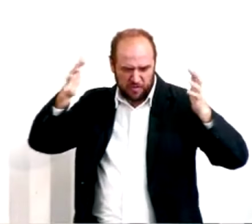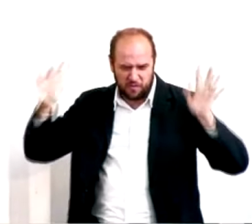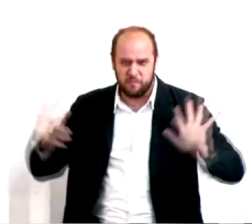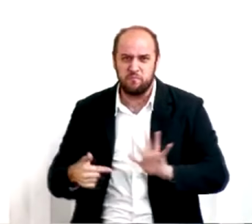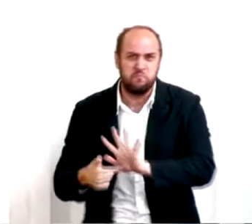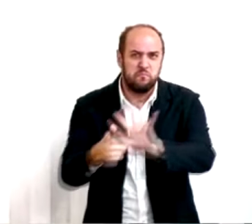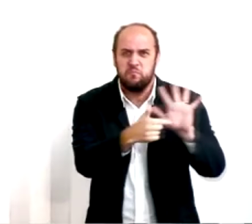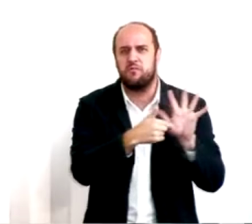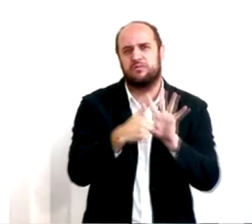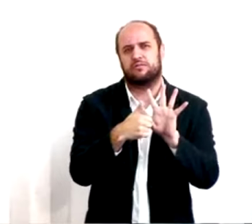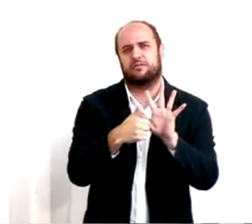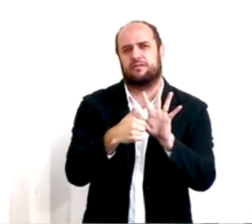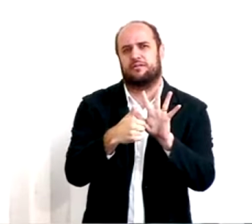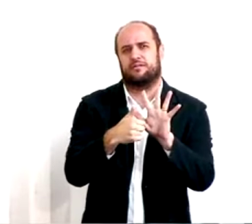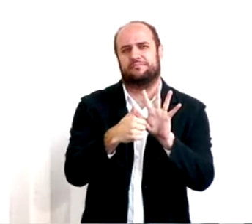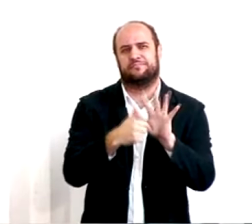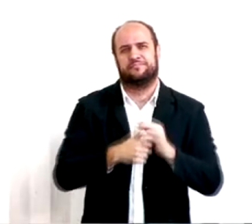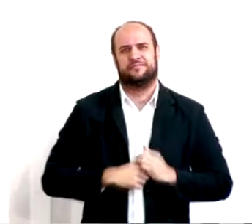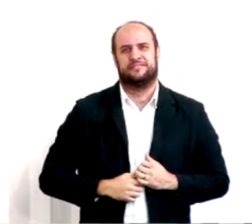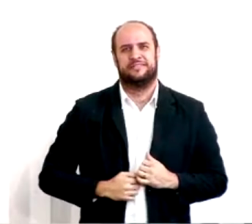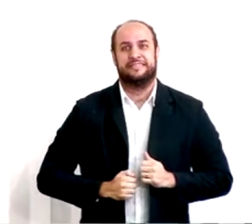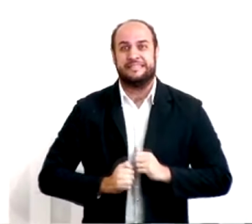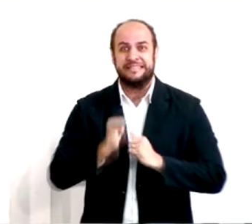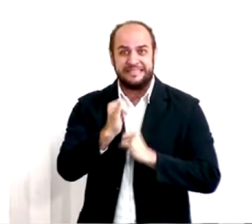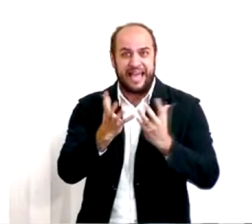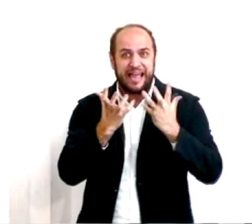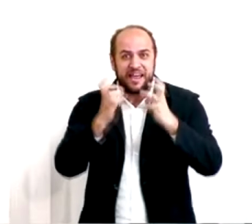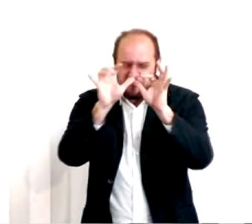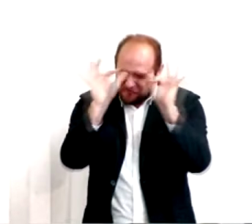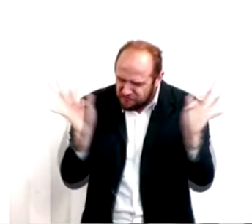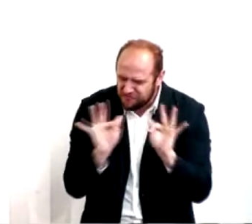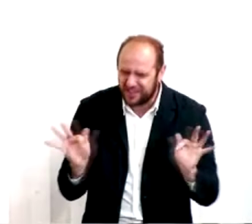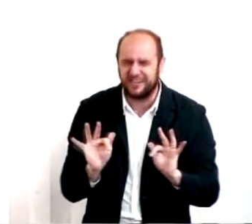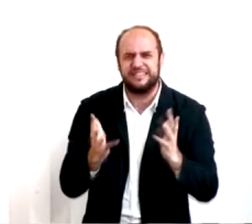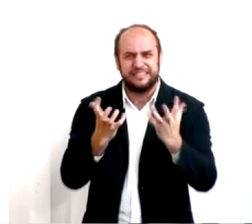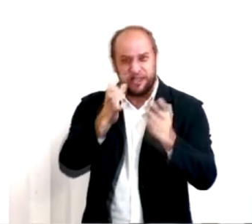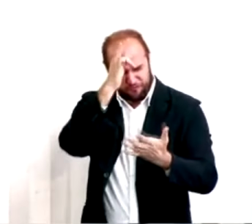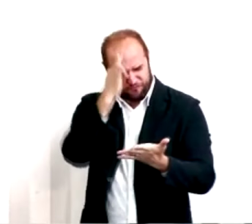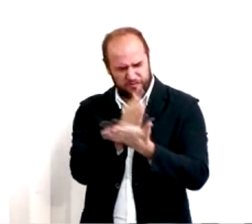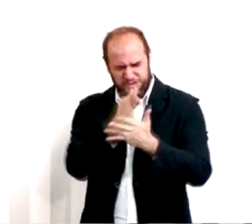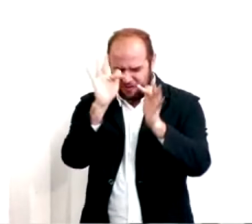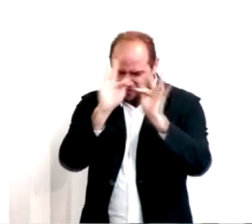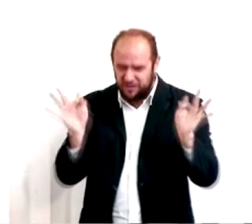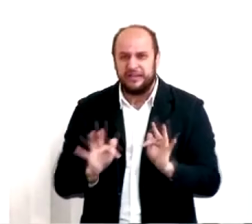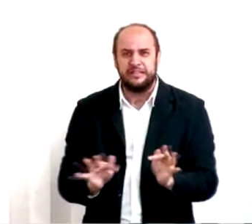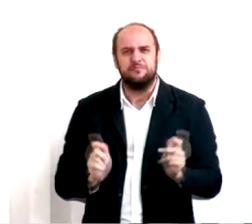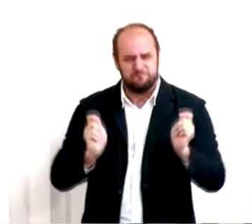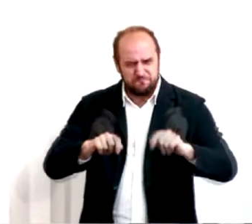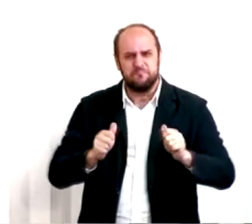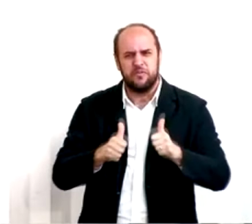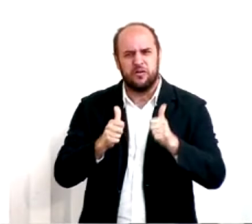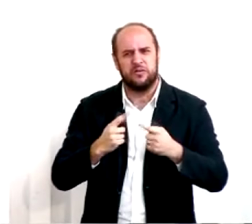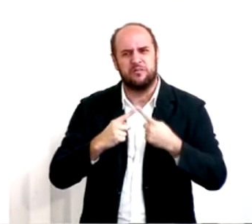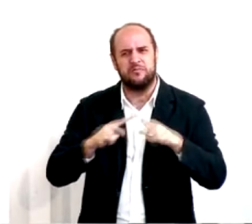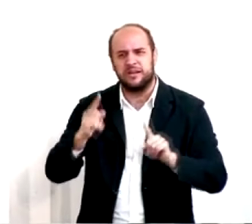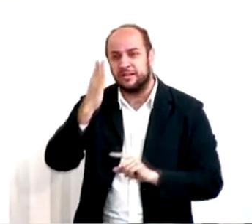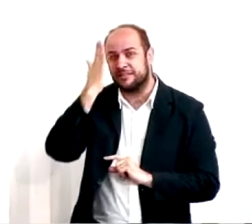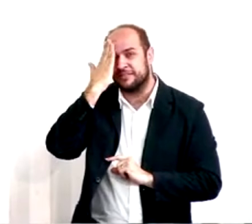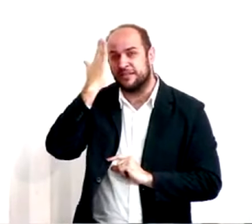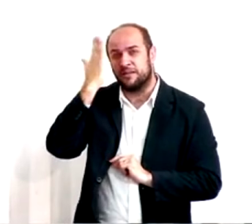Lídia lá em filipos se você quer ficar contente com a sua fé e aqui mas saiba